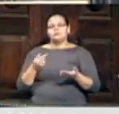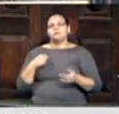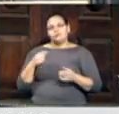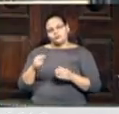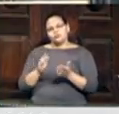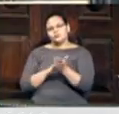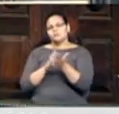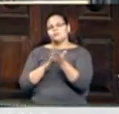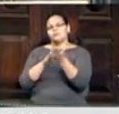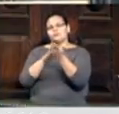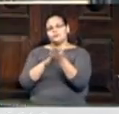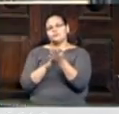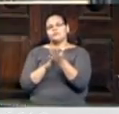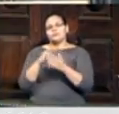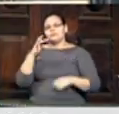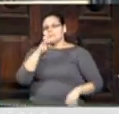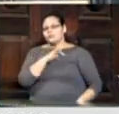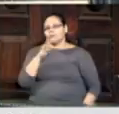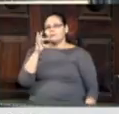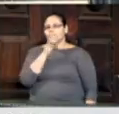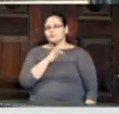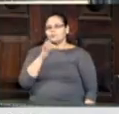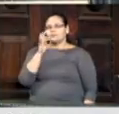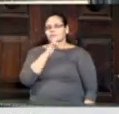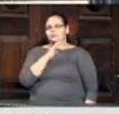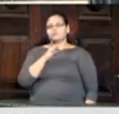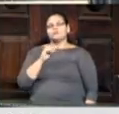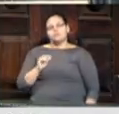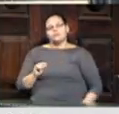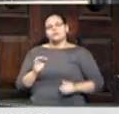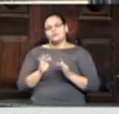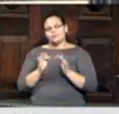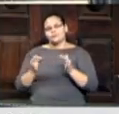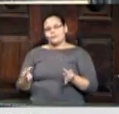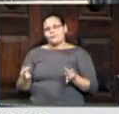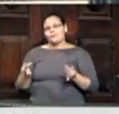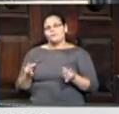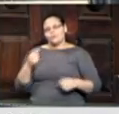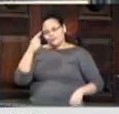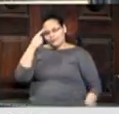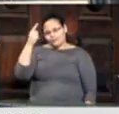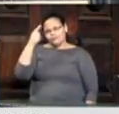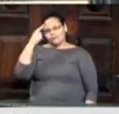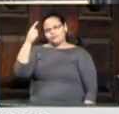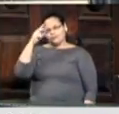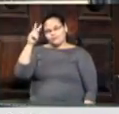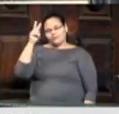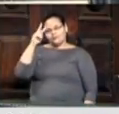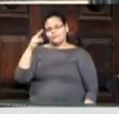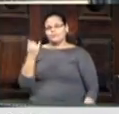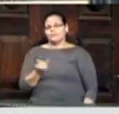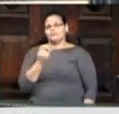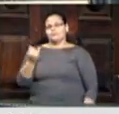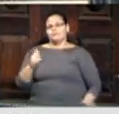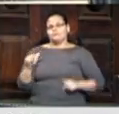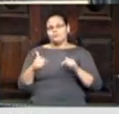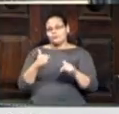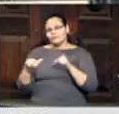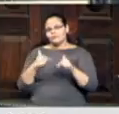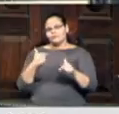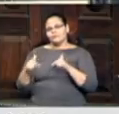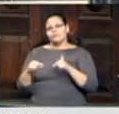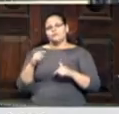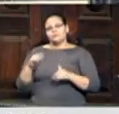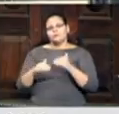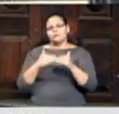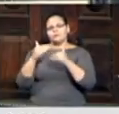esta homenagem signifique uma singela lembrança da importância do trabalho que os senhores